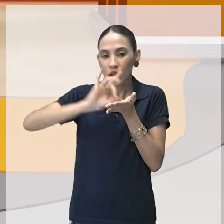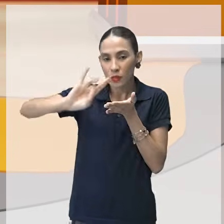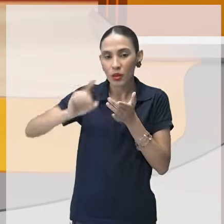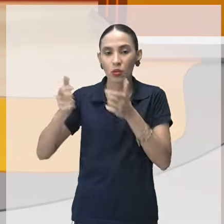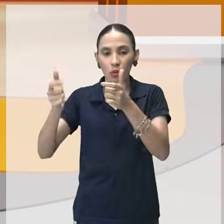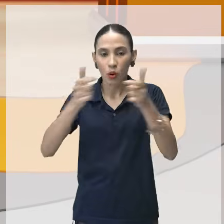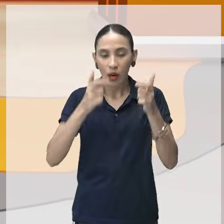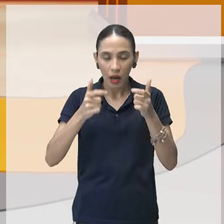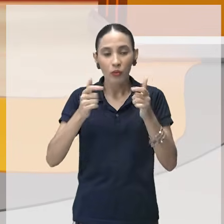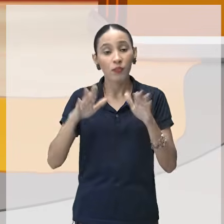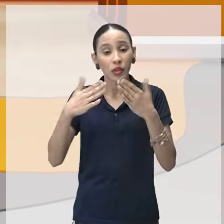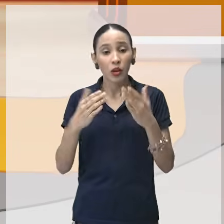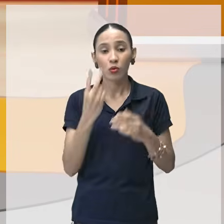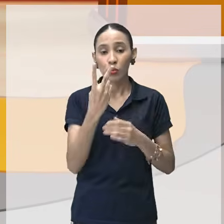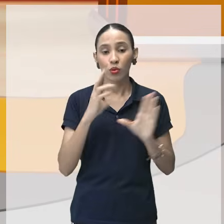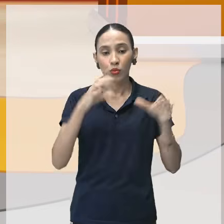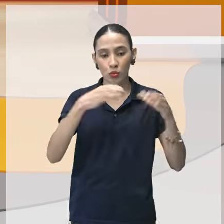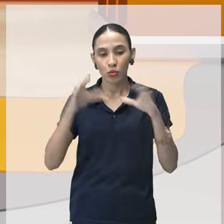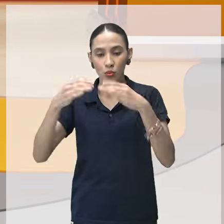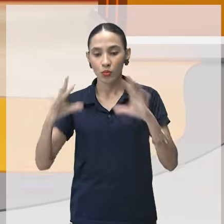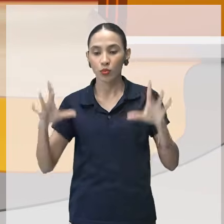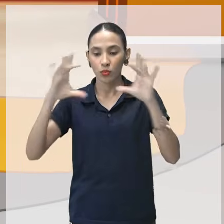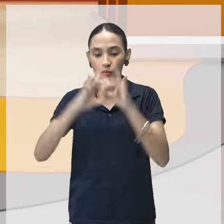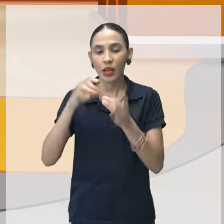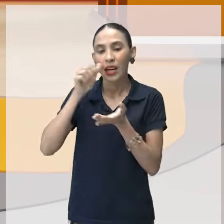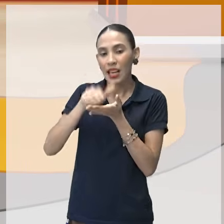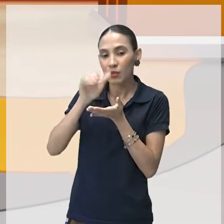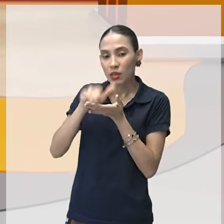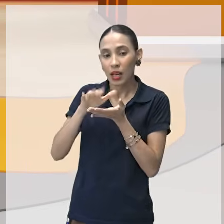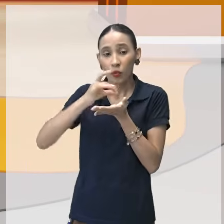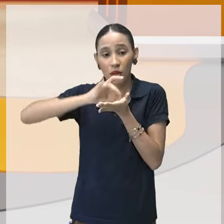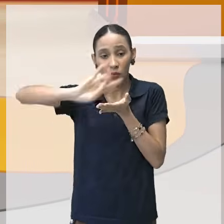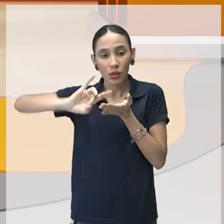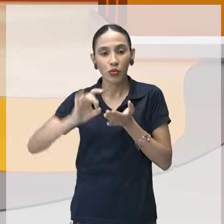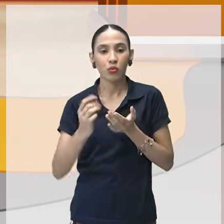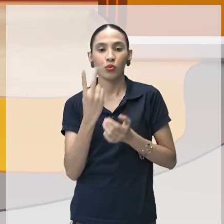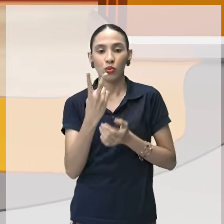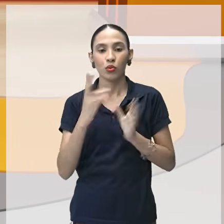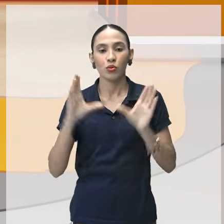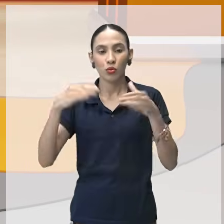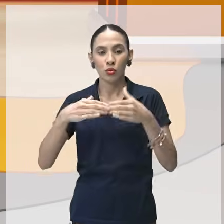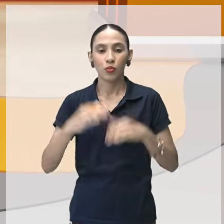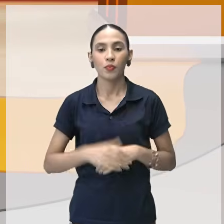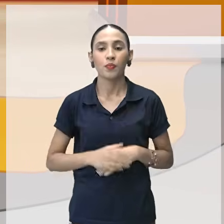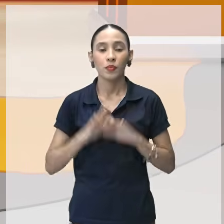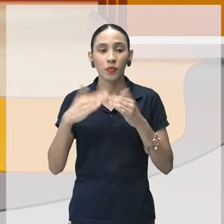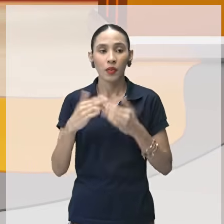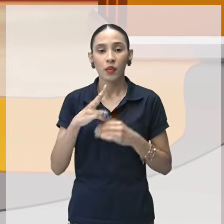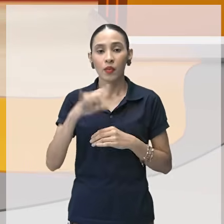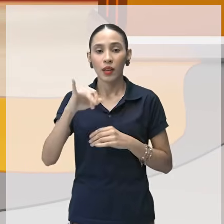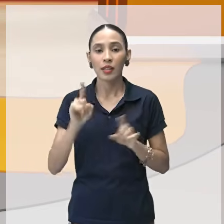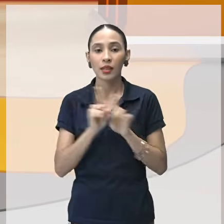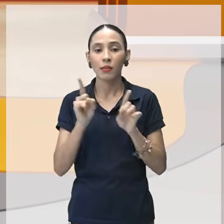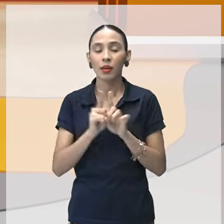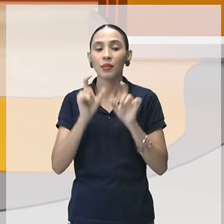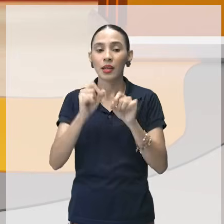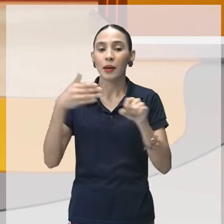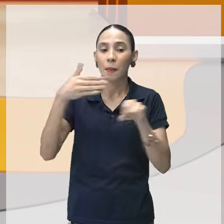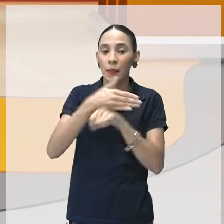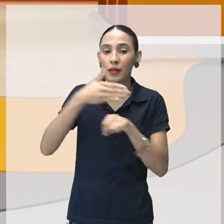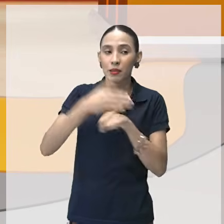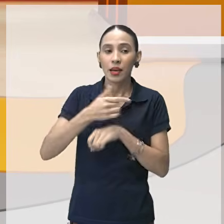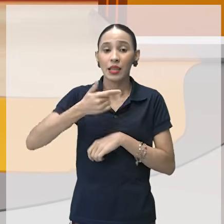locais se unem para expulsar o inimigo dos dois grupos, certo? E aí eles vão participar